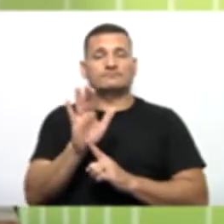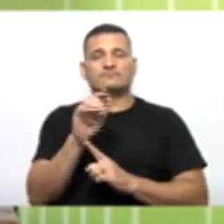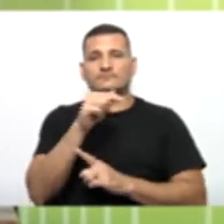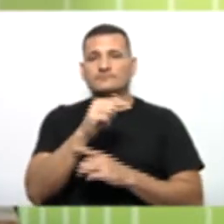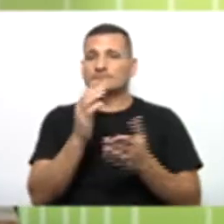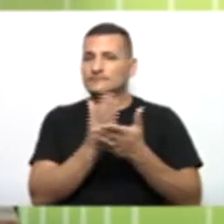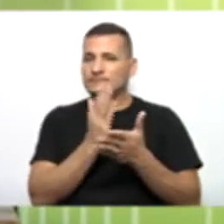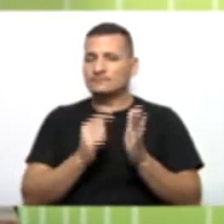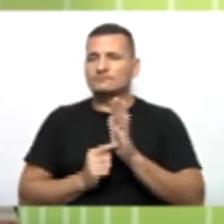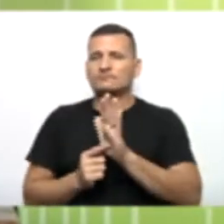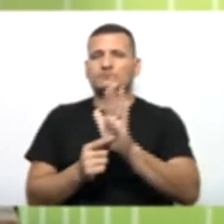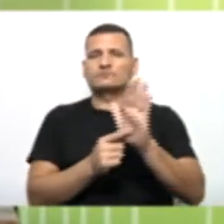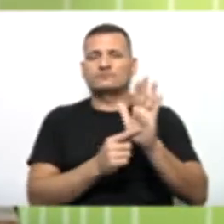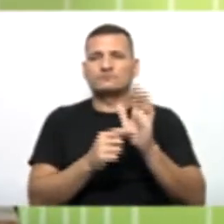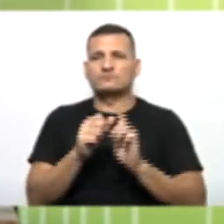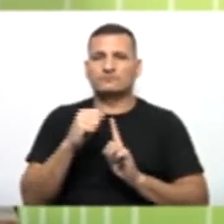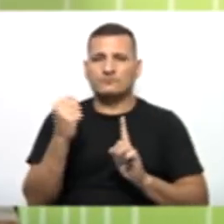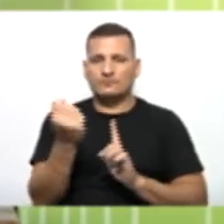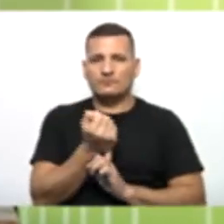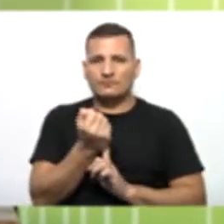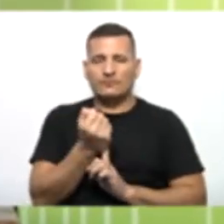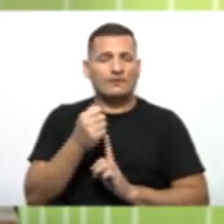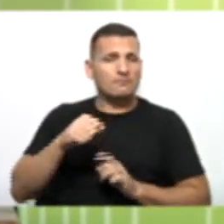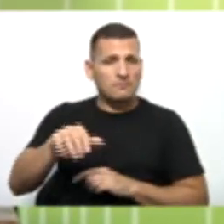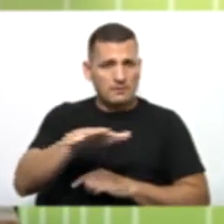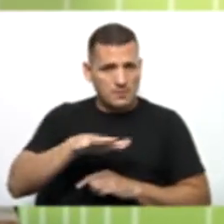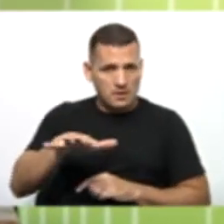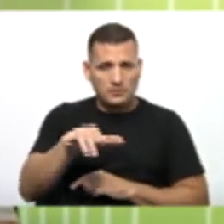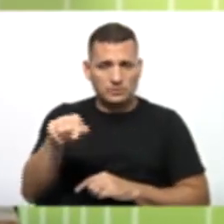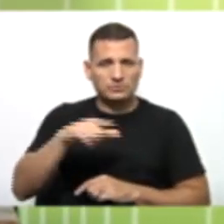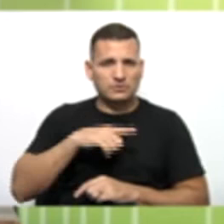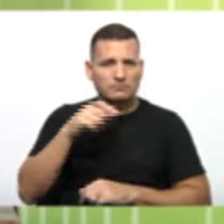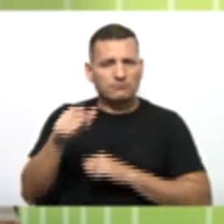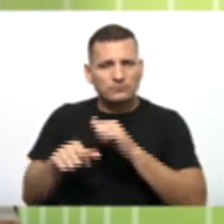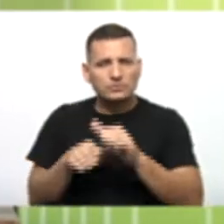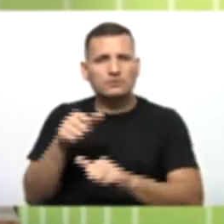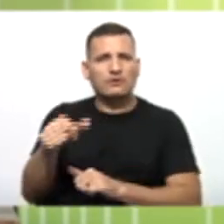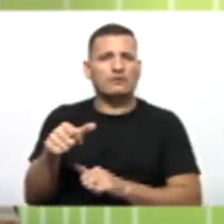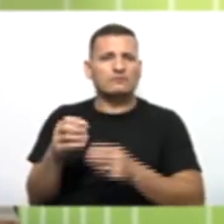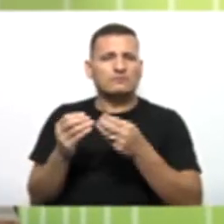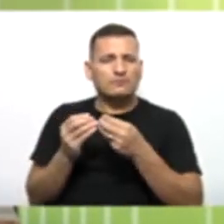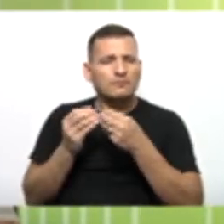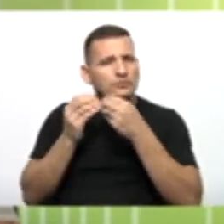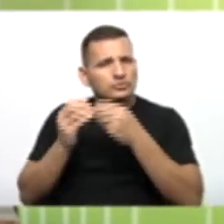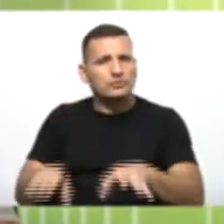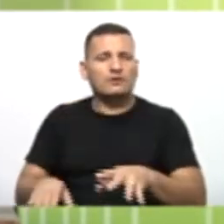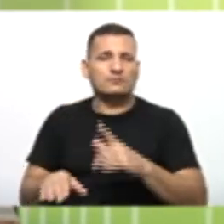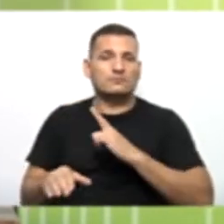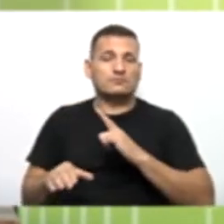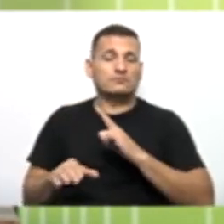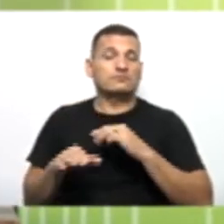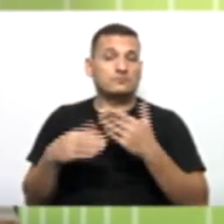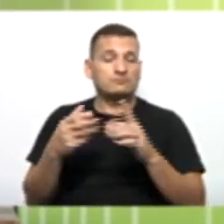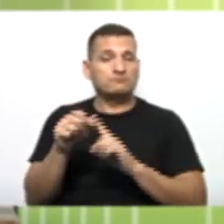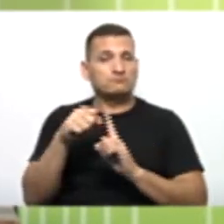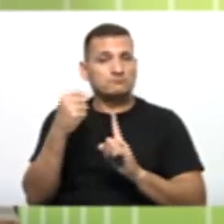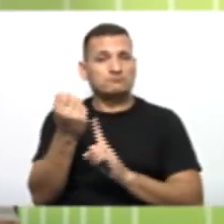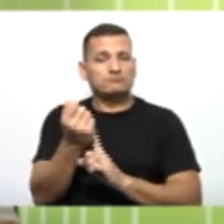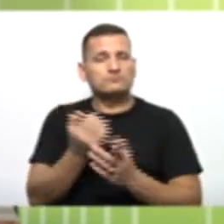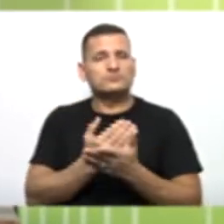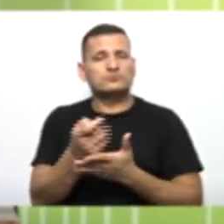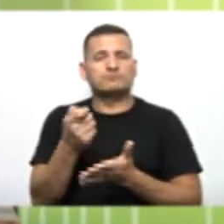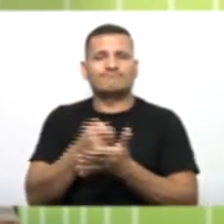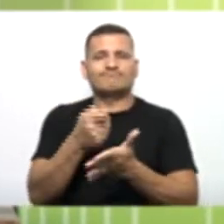para a sociedade que o meio ambiente estava sendo alterado e prejudicado, a sociedade começou a cobrar que os